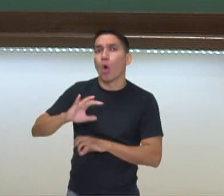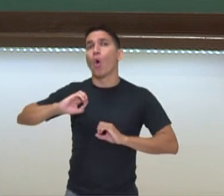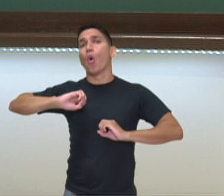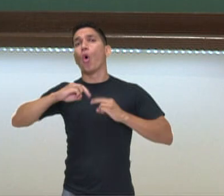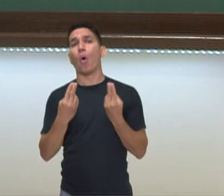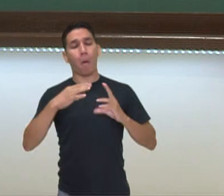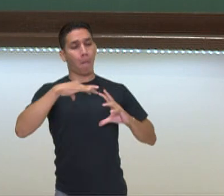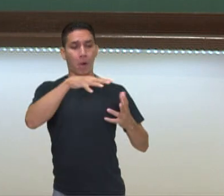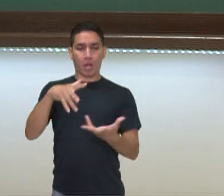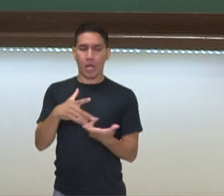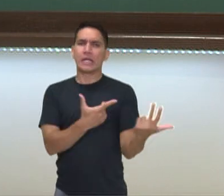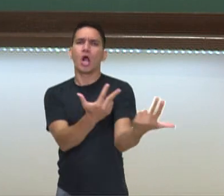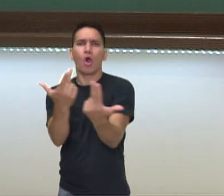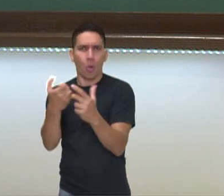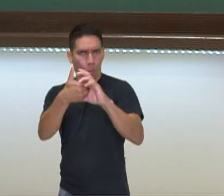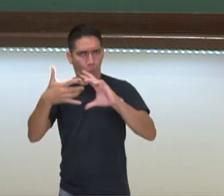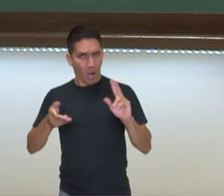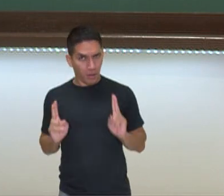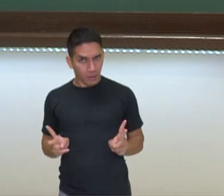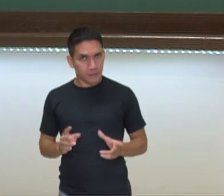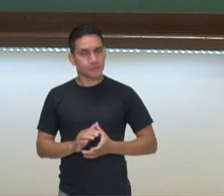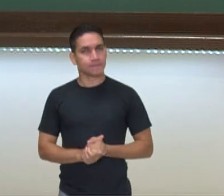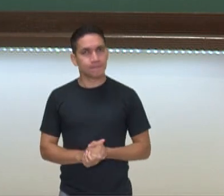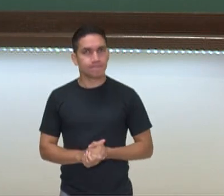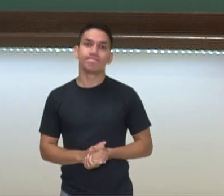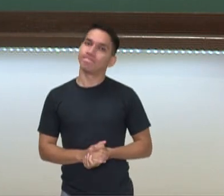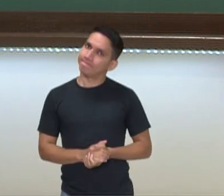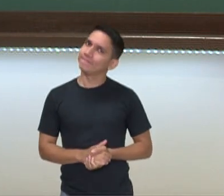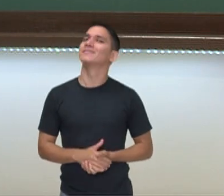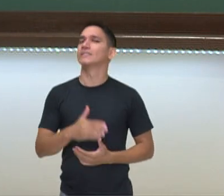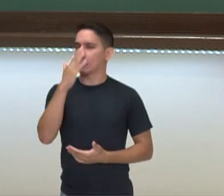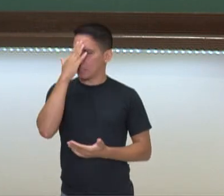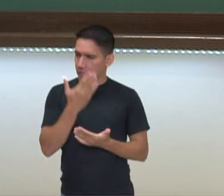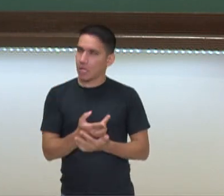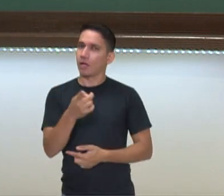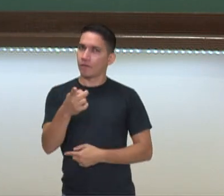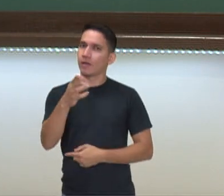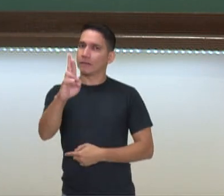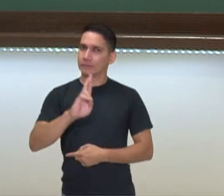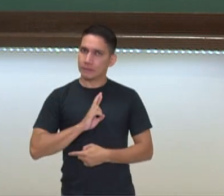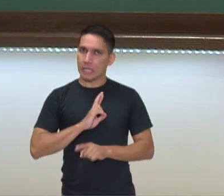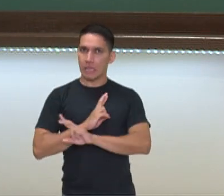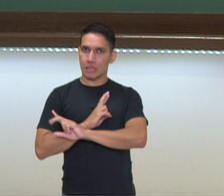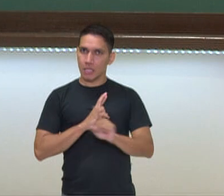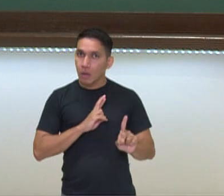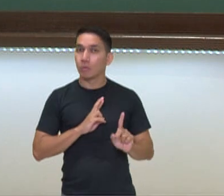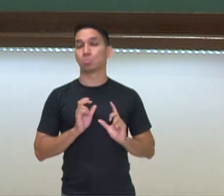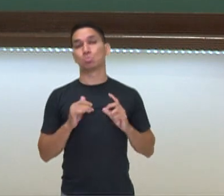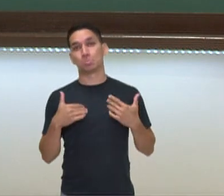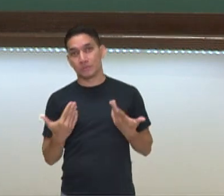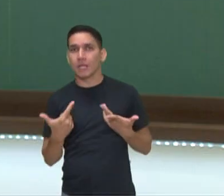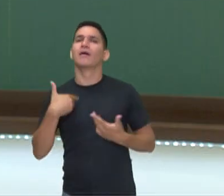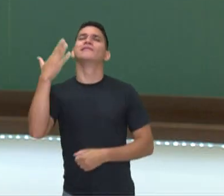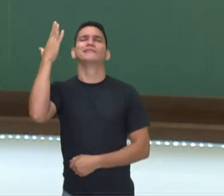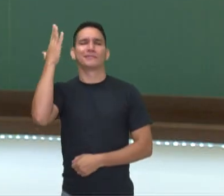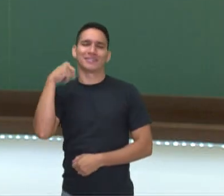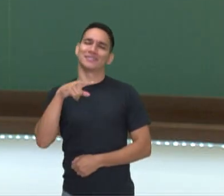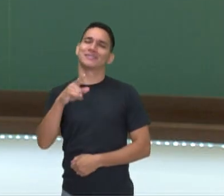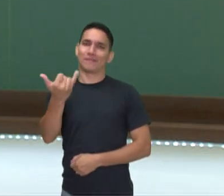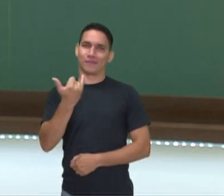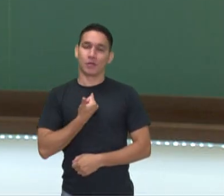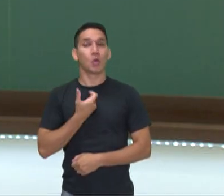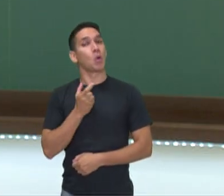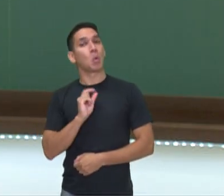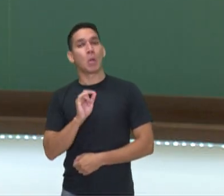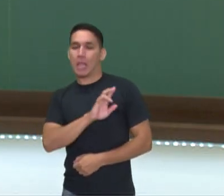apresentam exatamente as mesmas características? Eu tenho certeza que você deve ter dito que não. E eu sei que você disse que não porque as